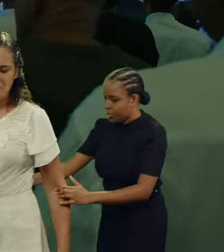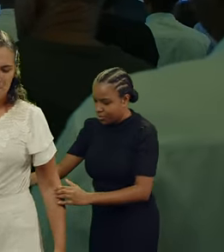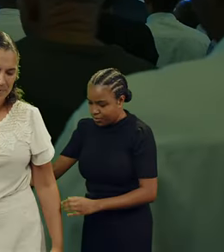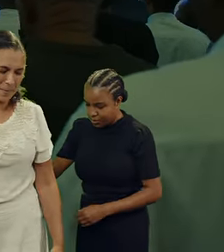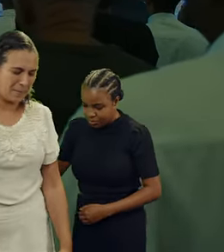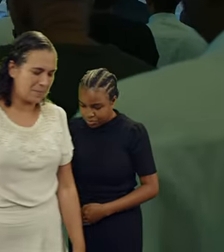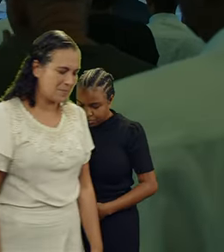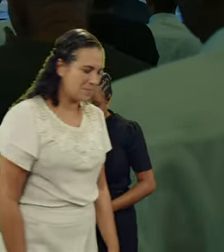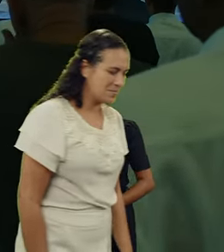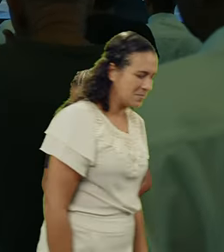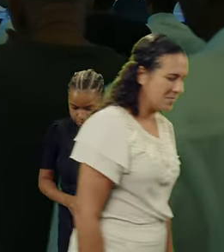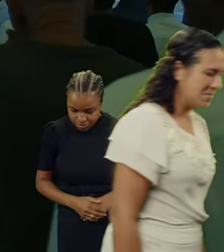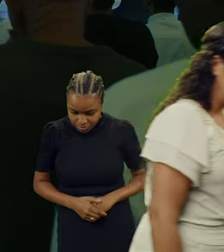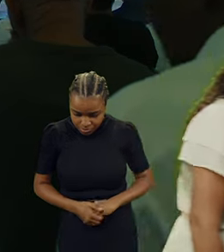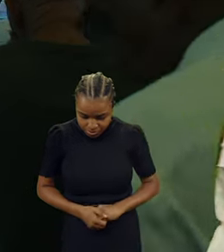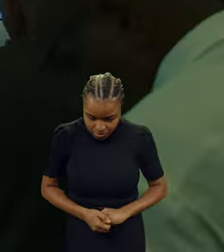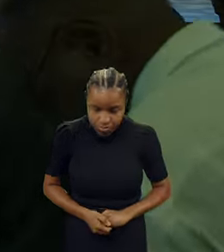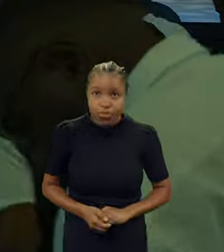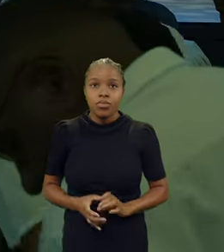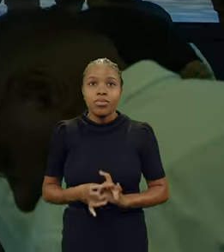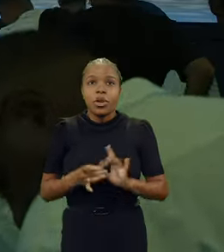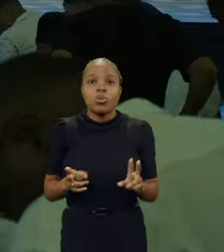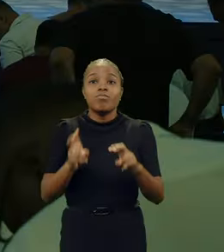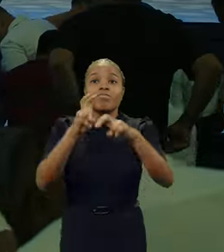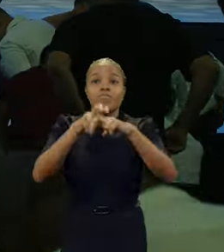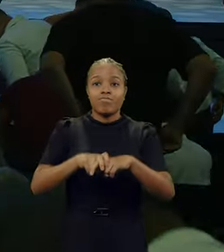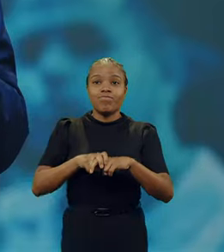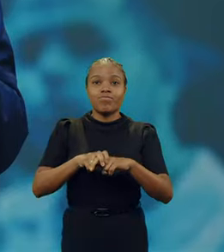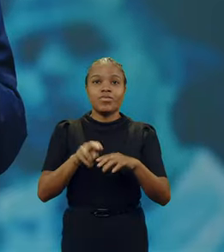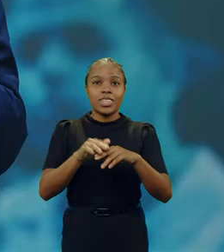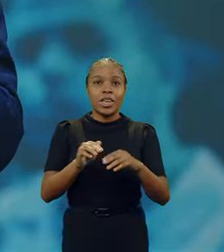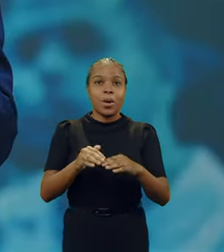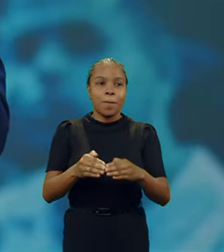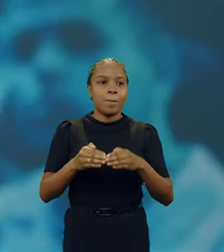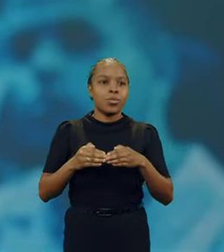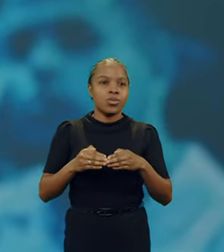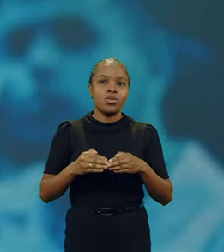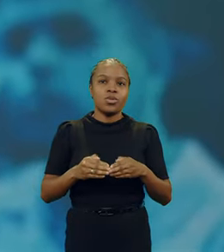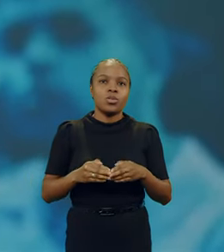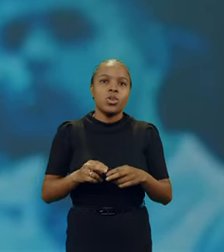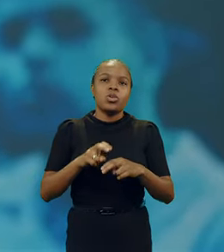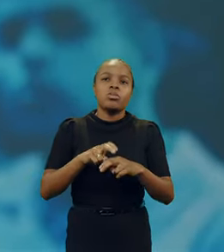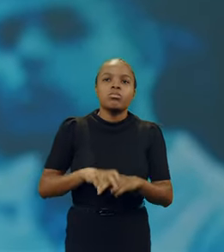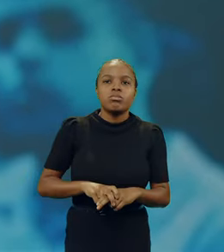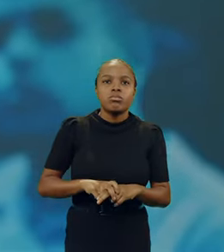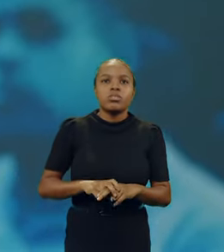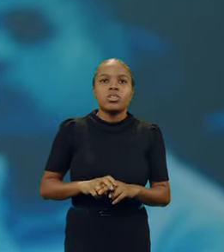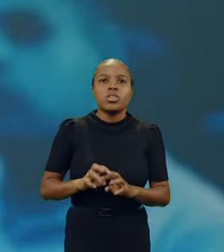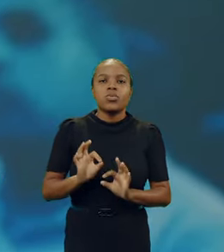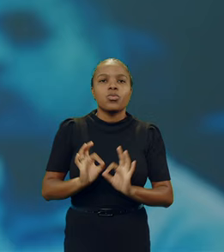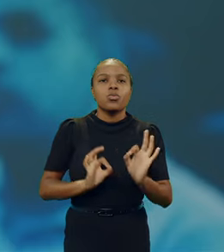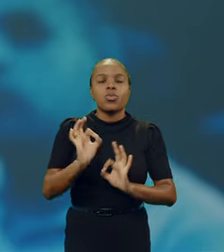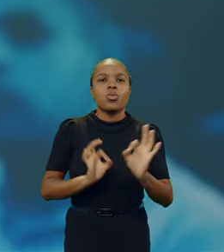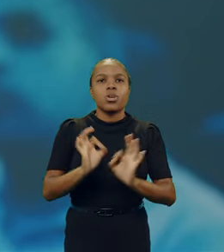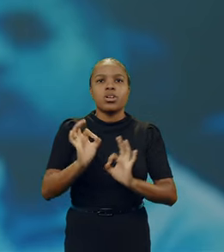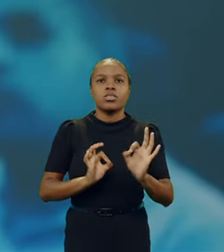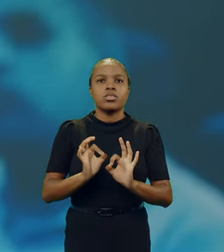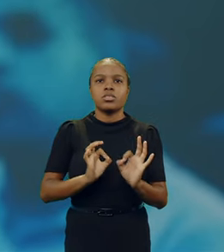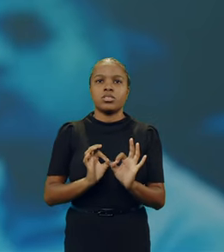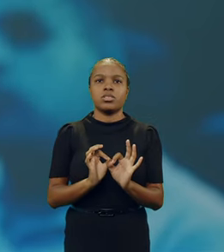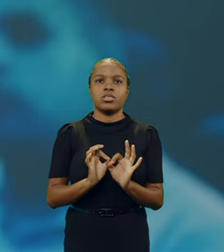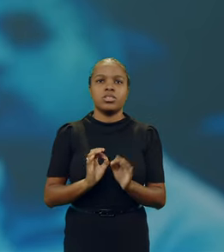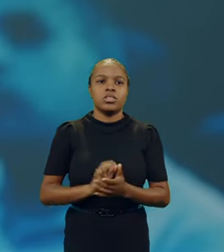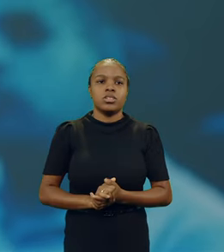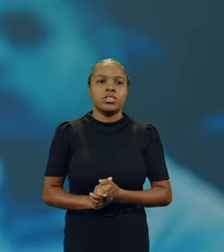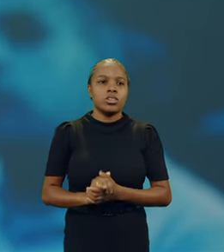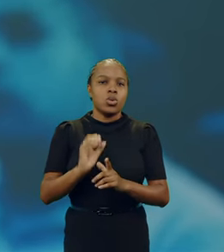sua atenção. Tome o seu lugar. Na madrugada de hoje, nós estávamos aqui, nos tocou realizar a vigília da madrugada